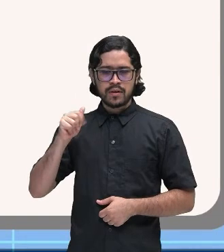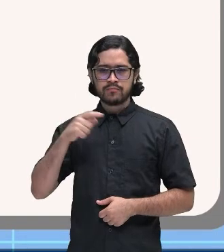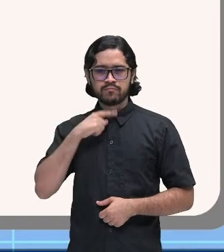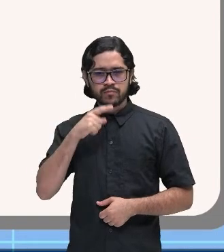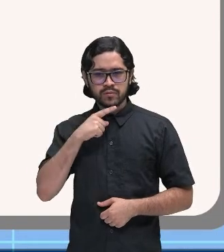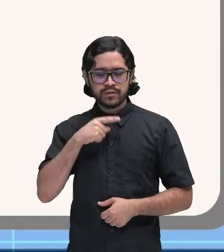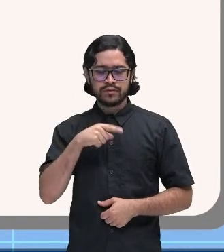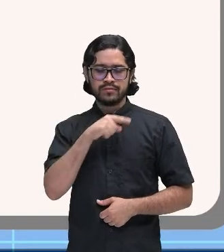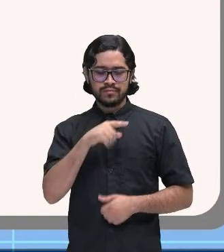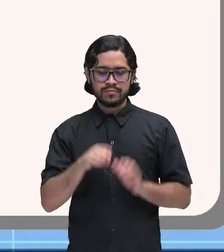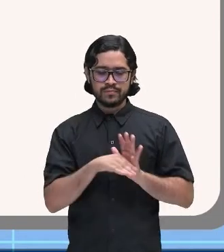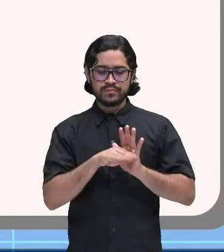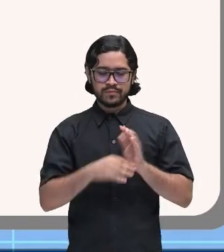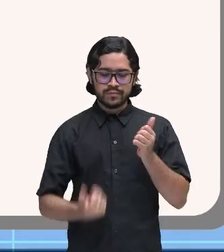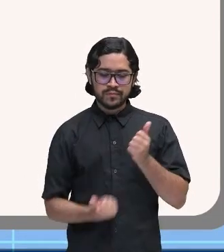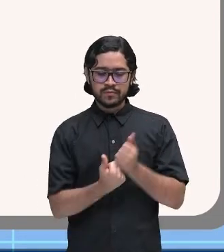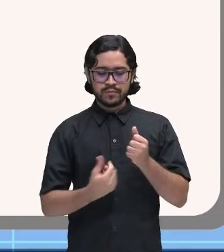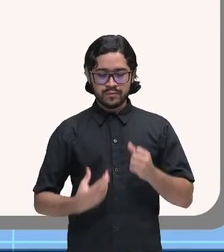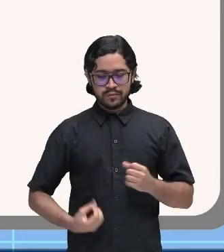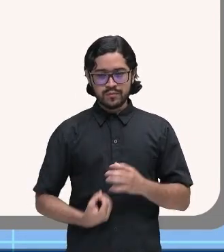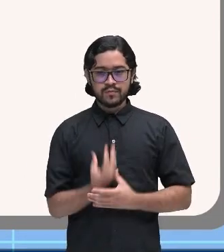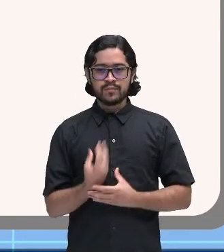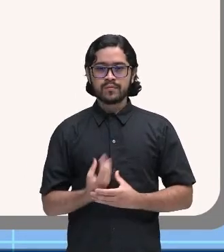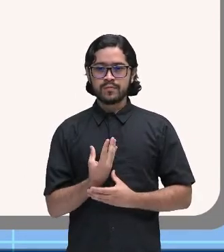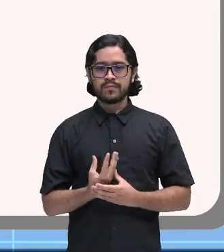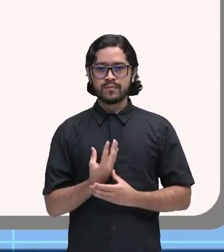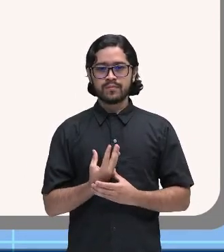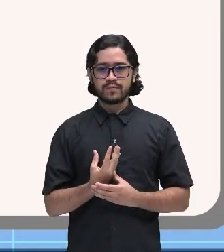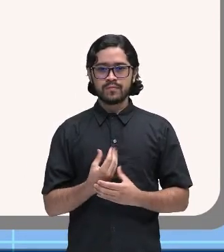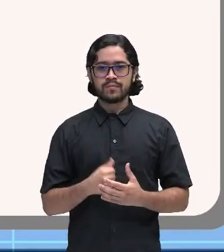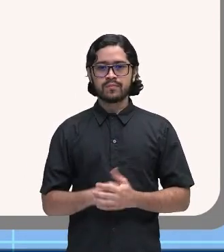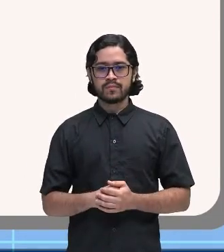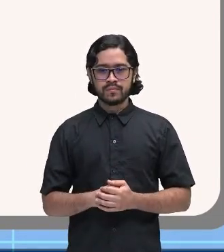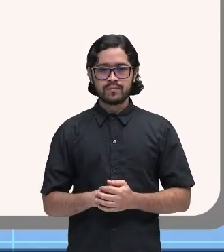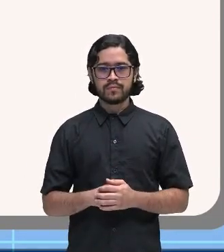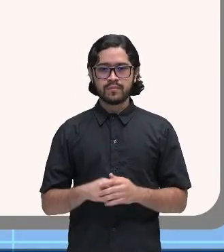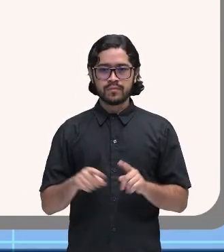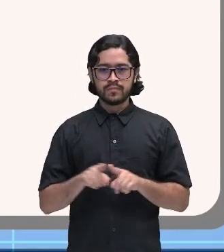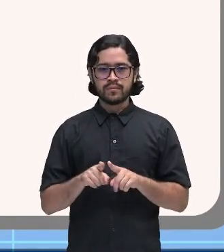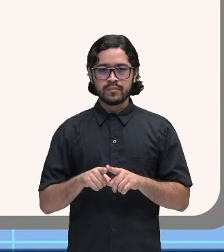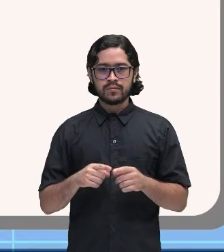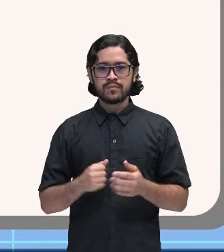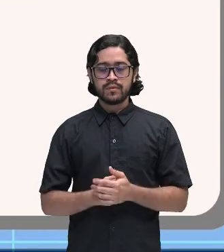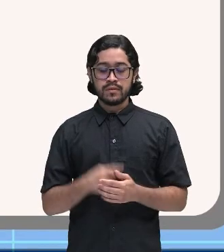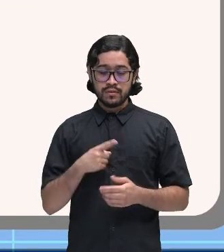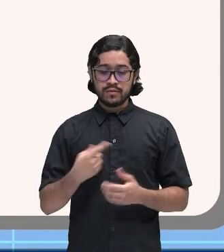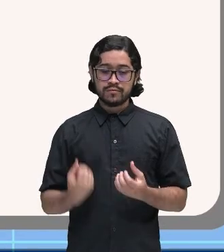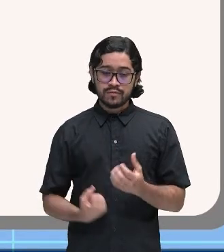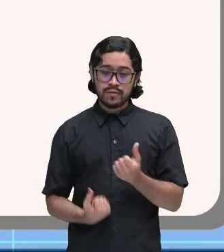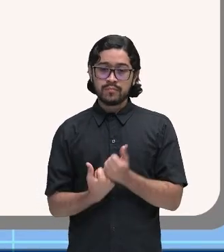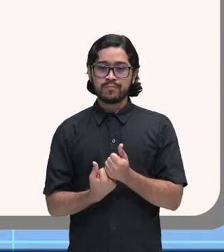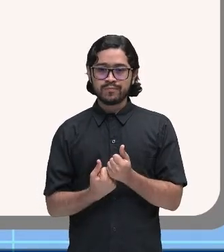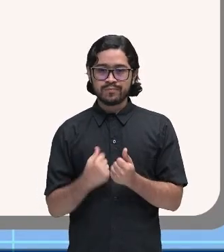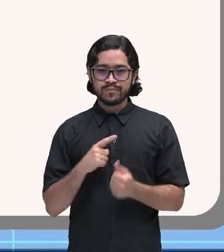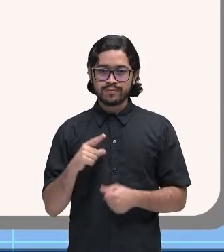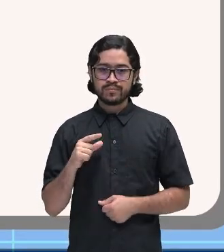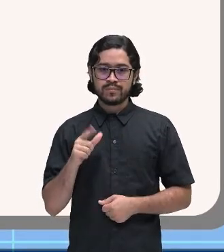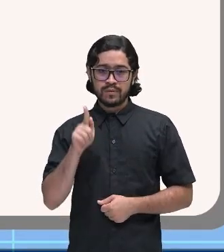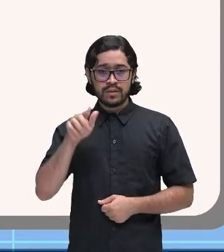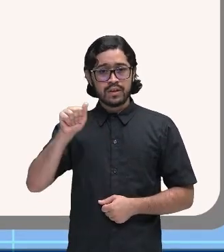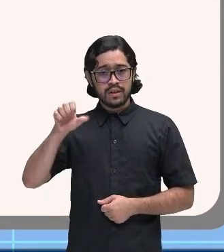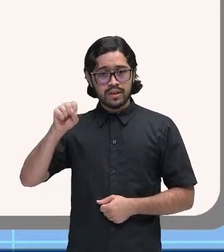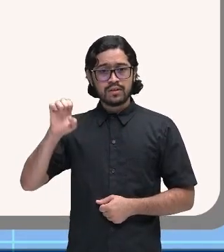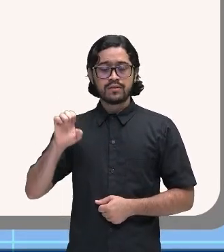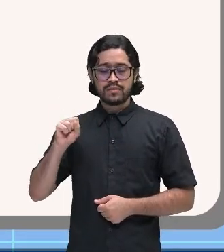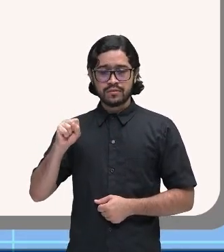essas bactérias. E isso ajuda a gerar o volume grande de gases, tá? Okay? Que não é ruim, isso é bom,